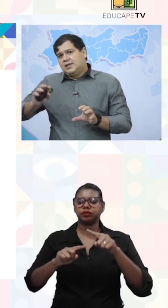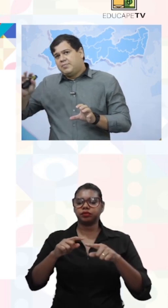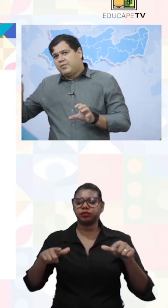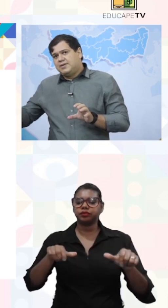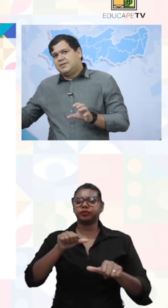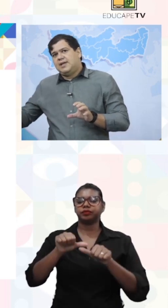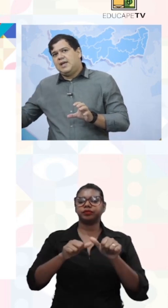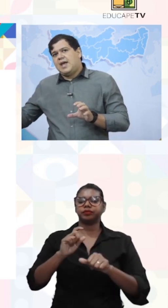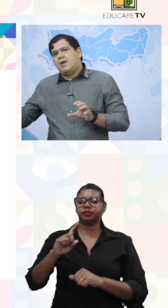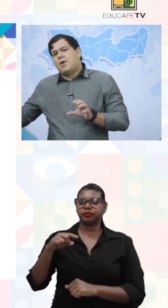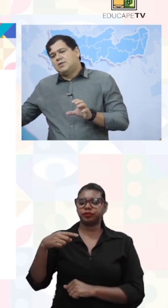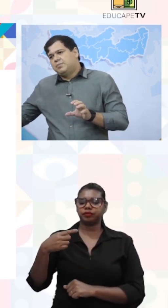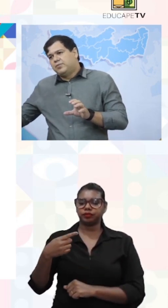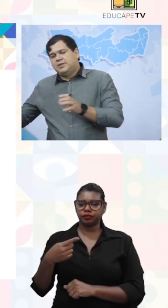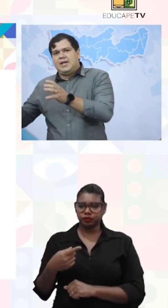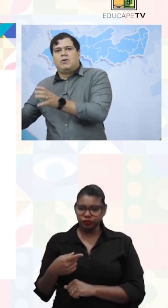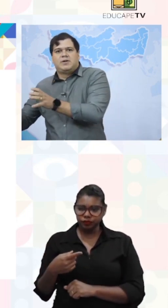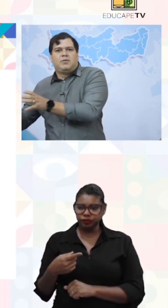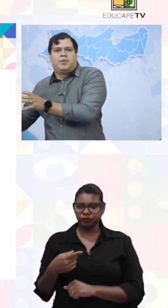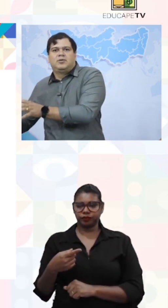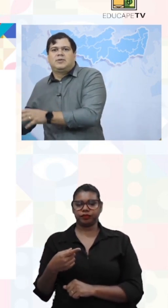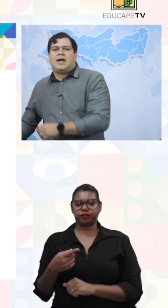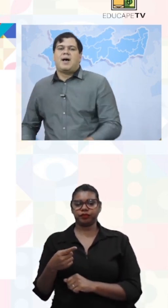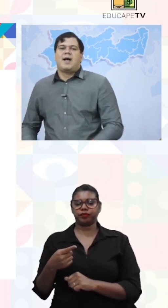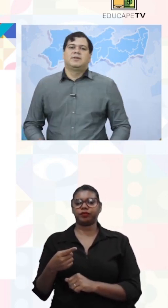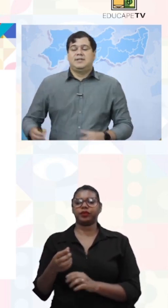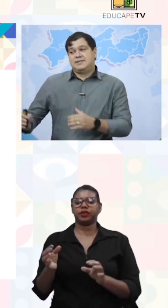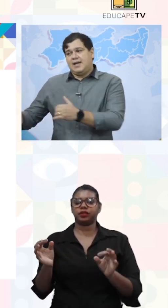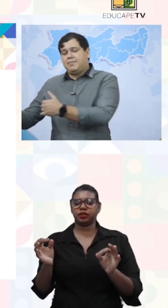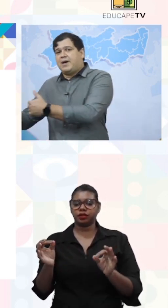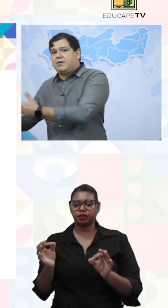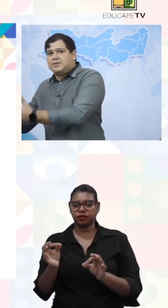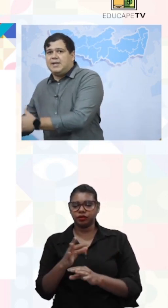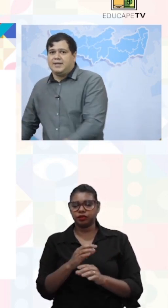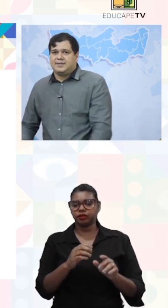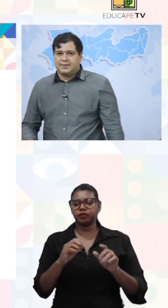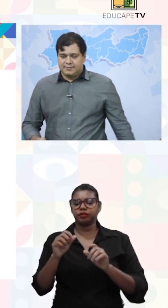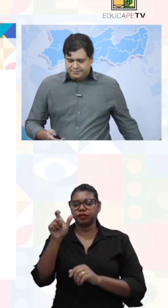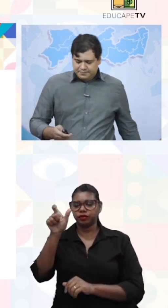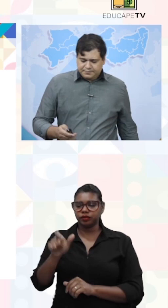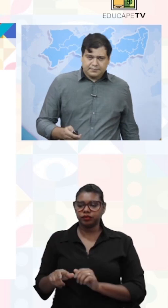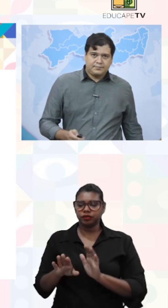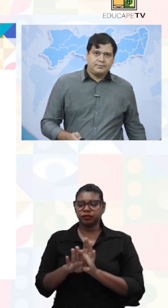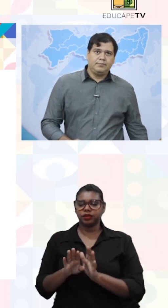e depois que é o output, que é já o produto acabado, que segue para os clientes.